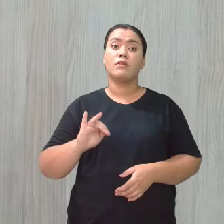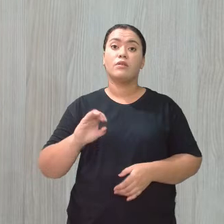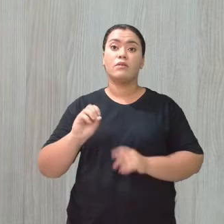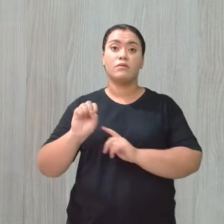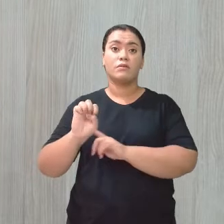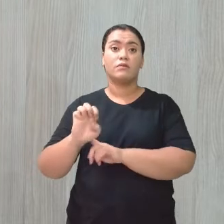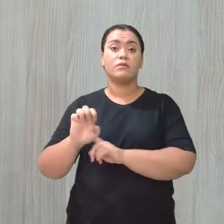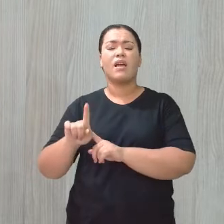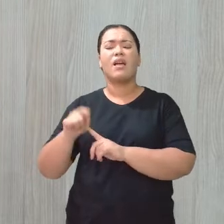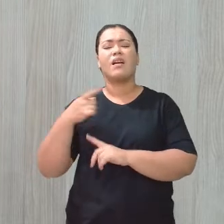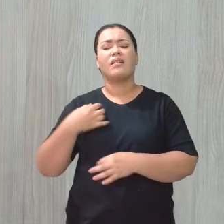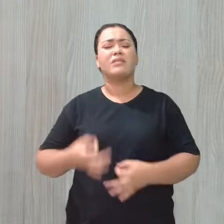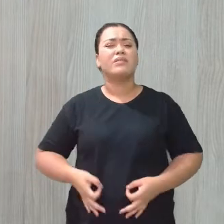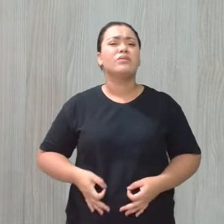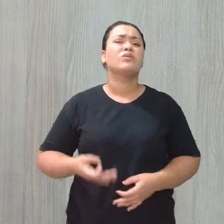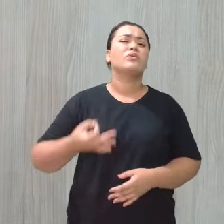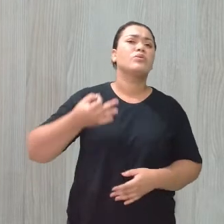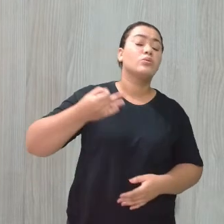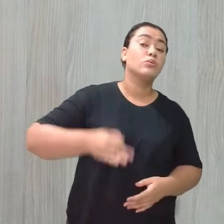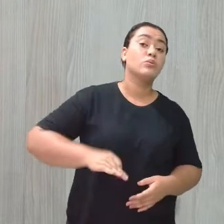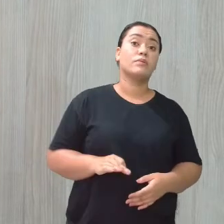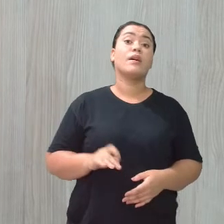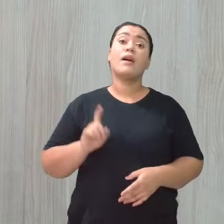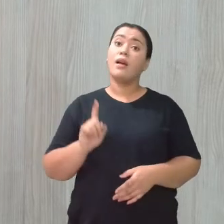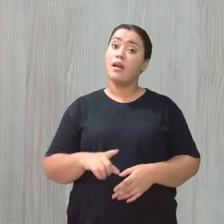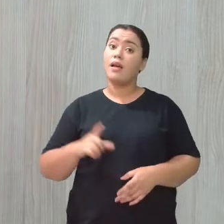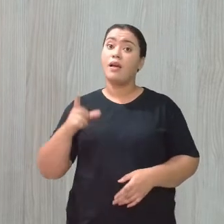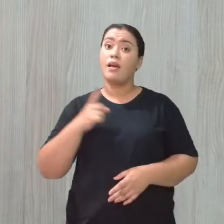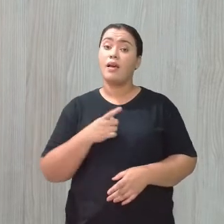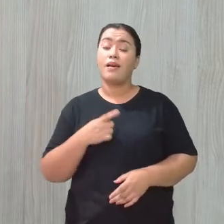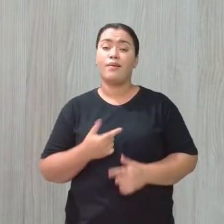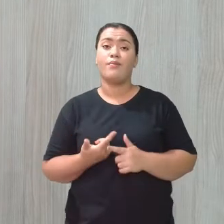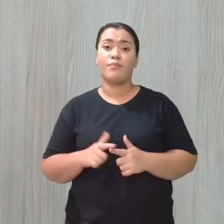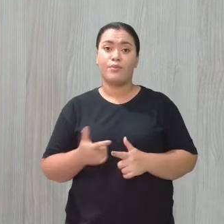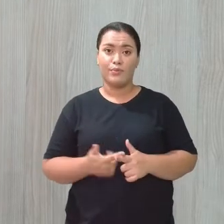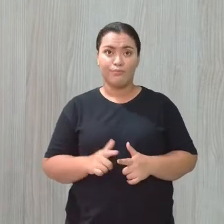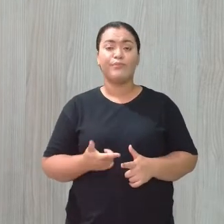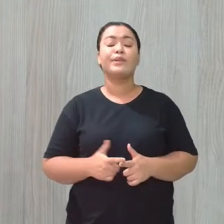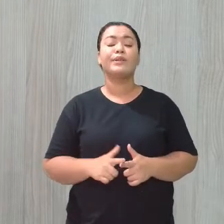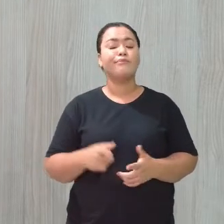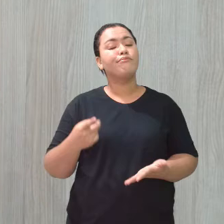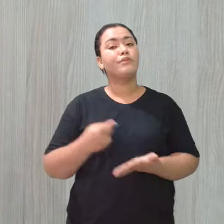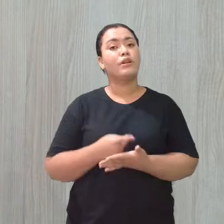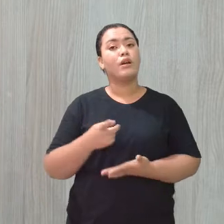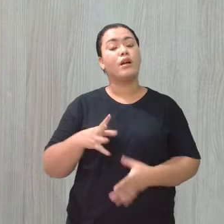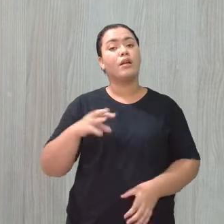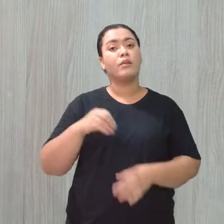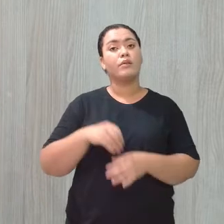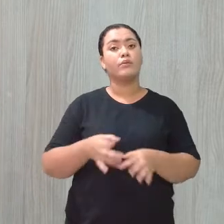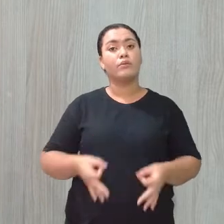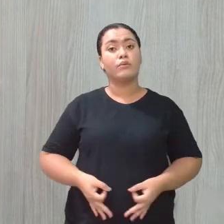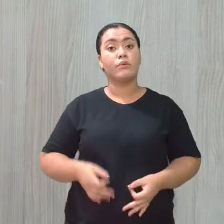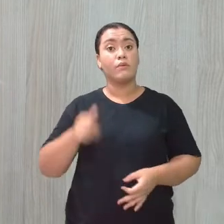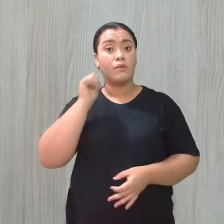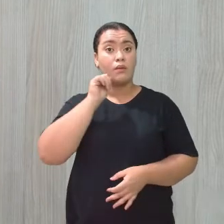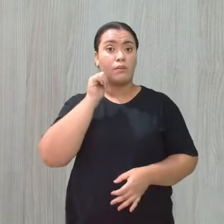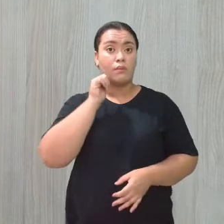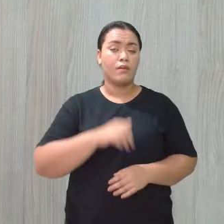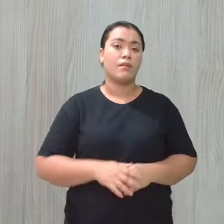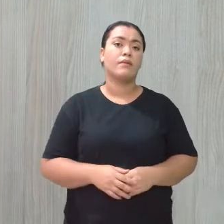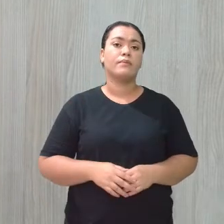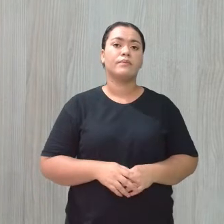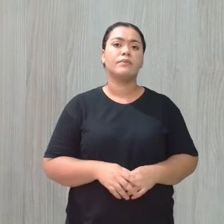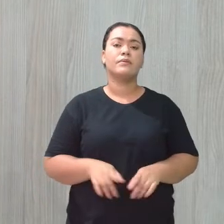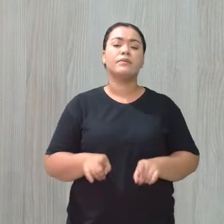de cólicas muito fortes, e é um distúrbio que acontece aí no útero, né, da mulher, que